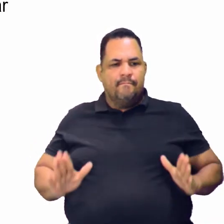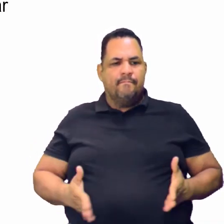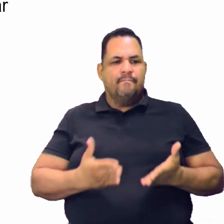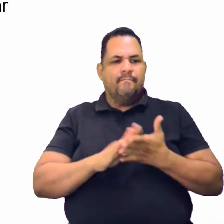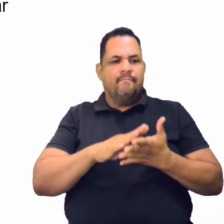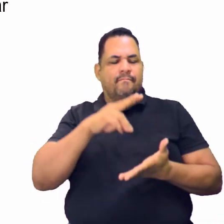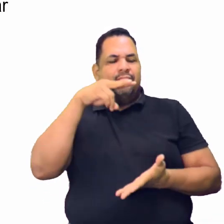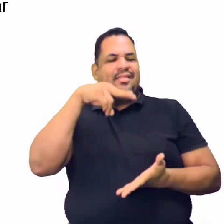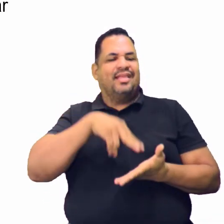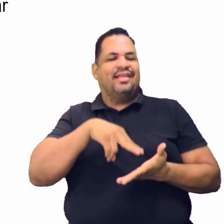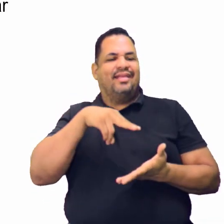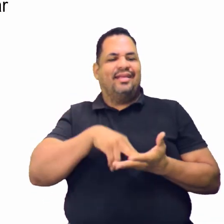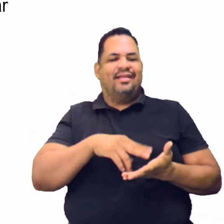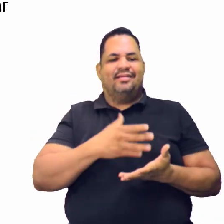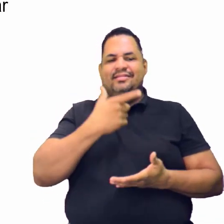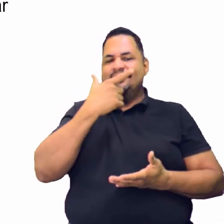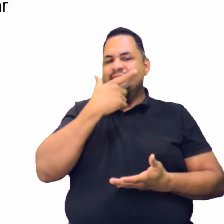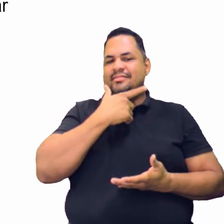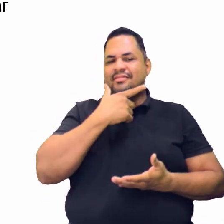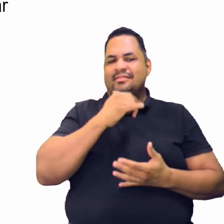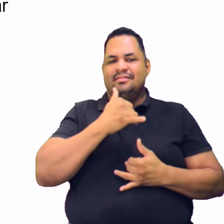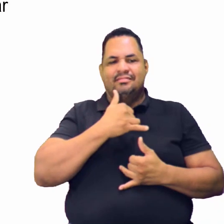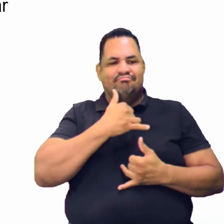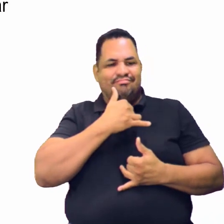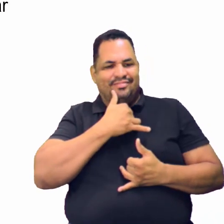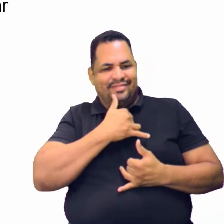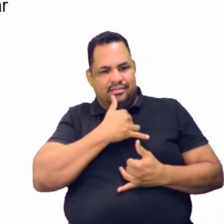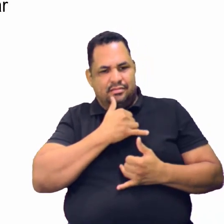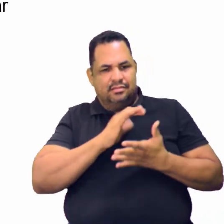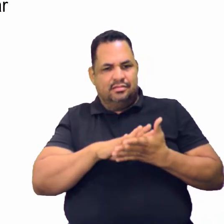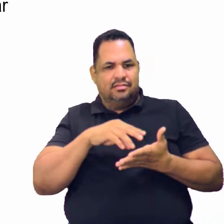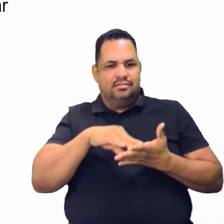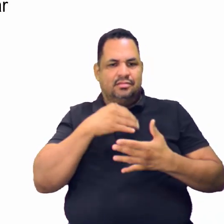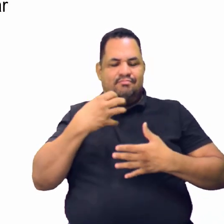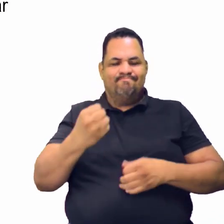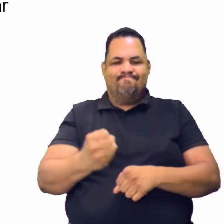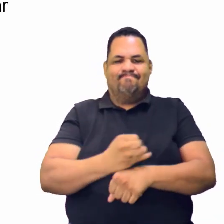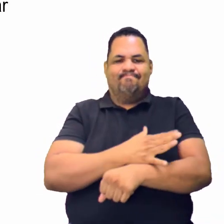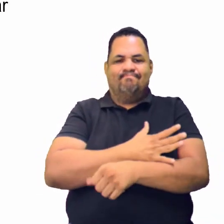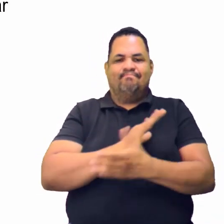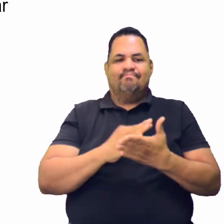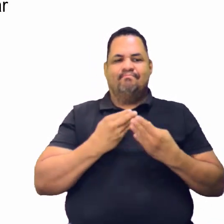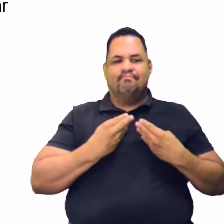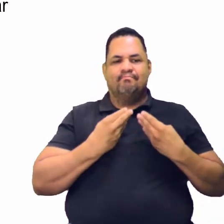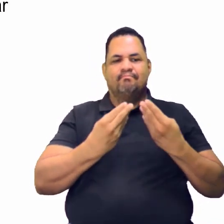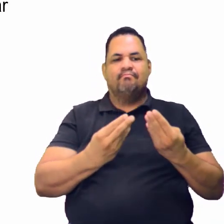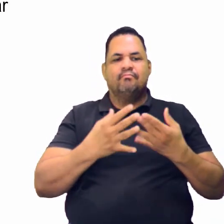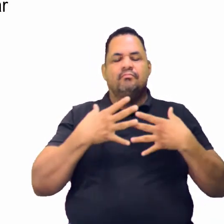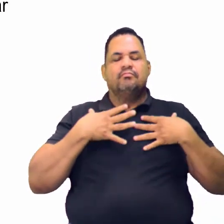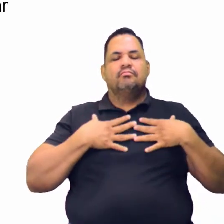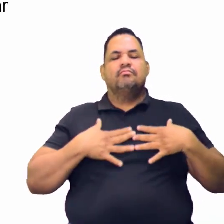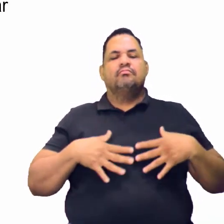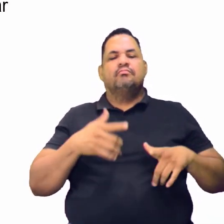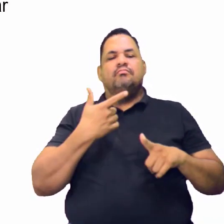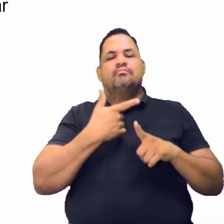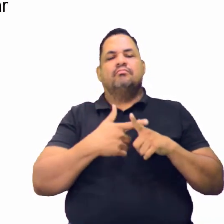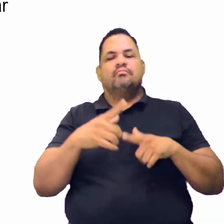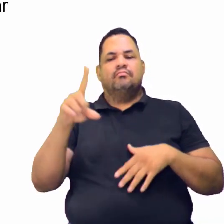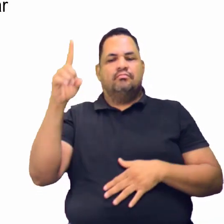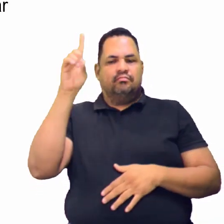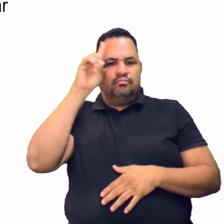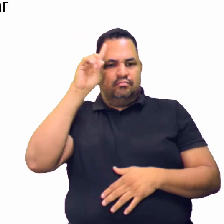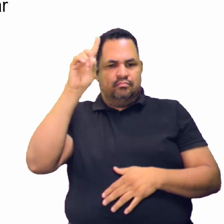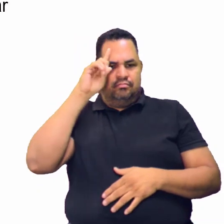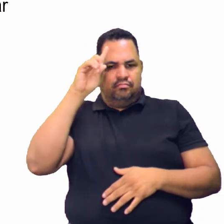alegria, tristeza, divertir ou emocionar. Elas nos oferecem um descanso dos